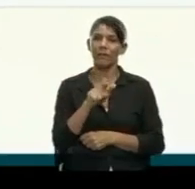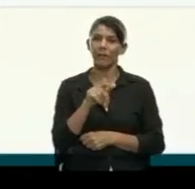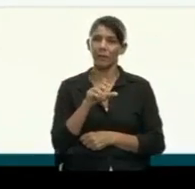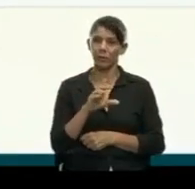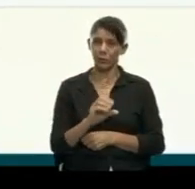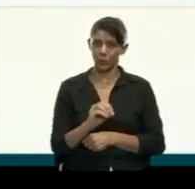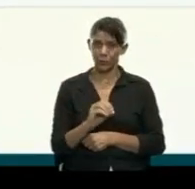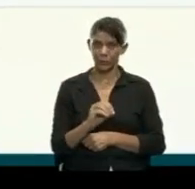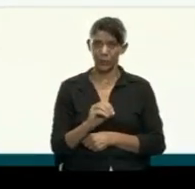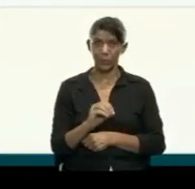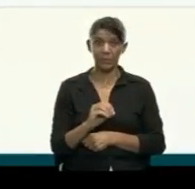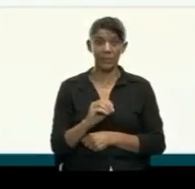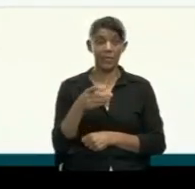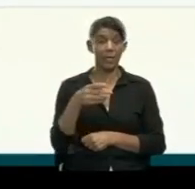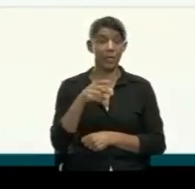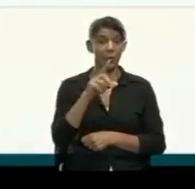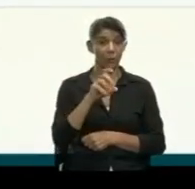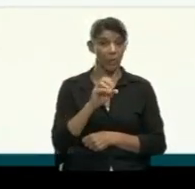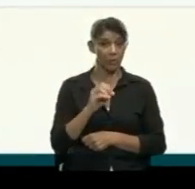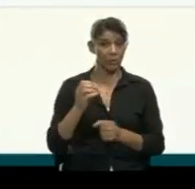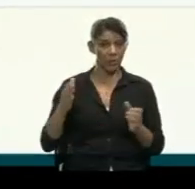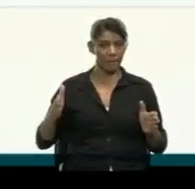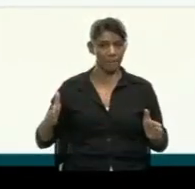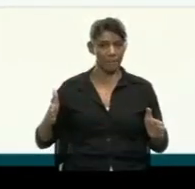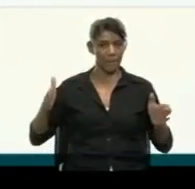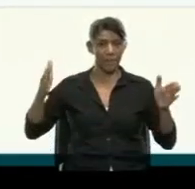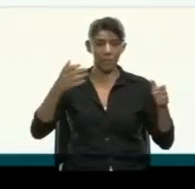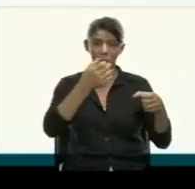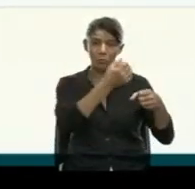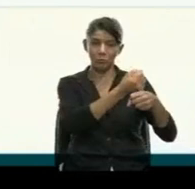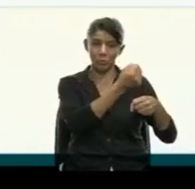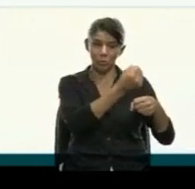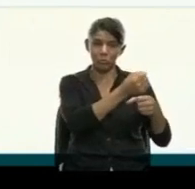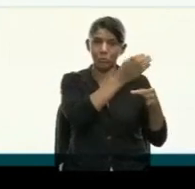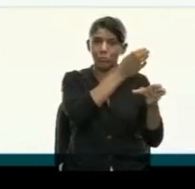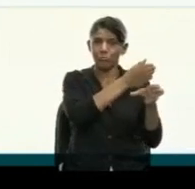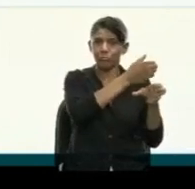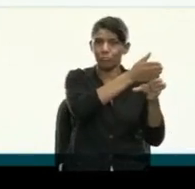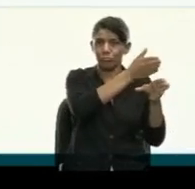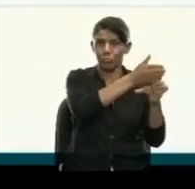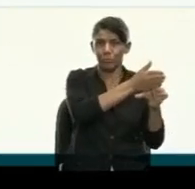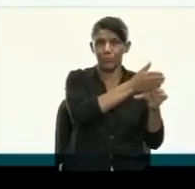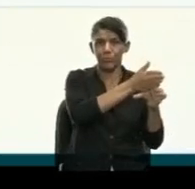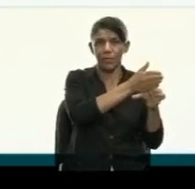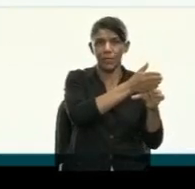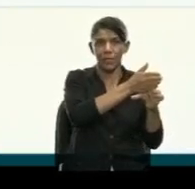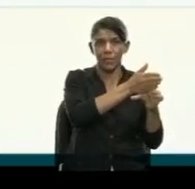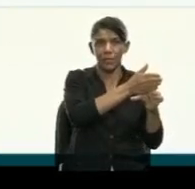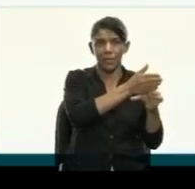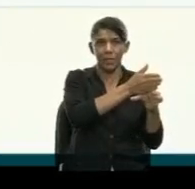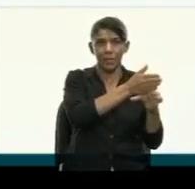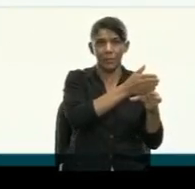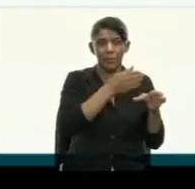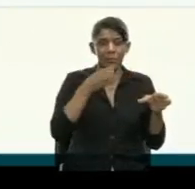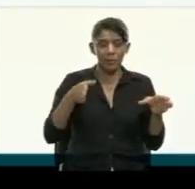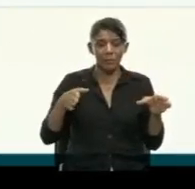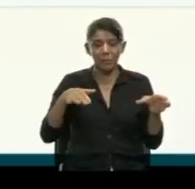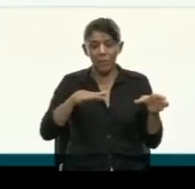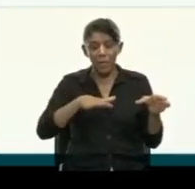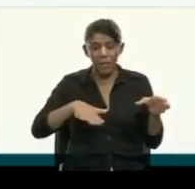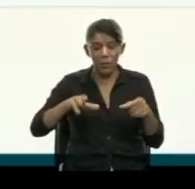nossa alvenaria, da nossa parede de alvenaria, tá? Vamos fingir que essa linha aqui está bem no eixo, tá? O eixo seria o